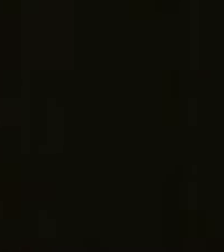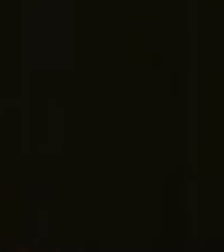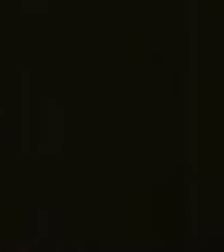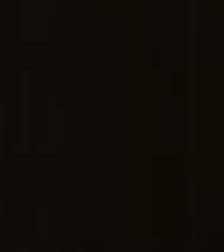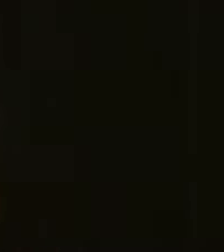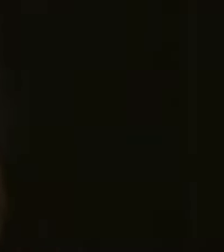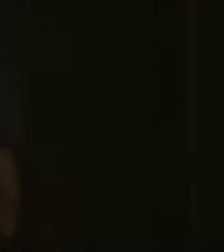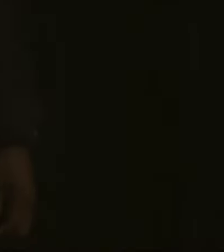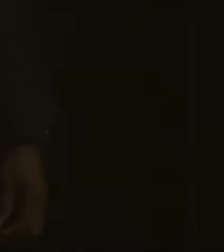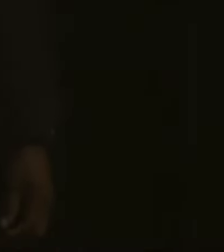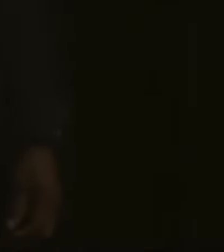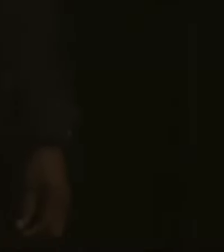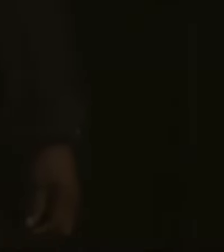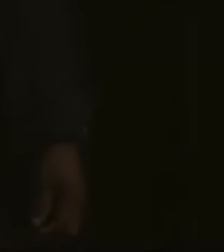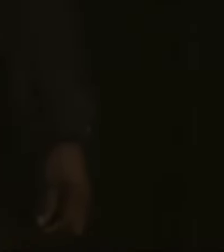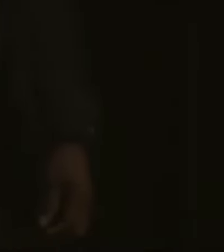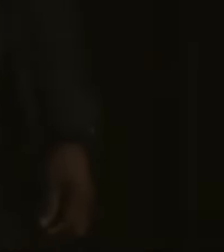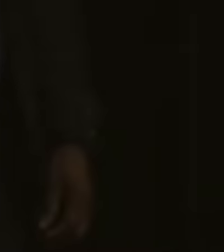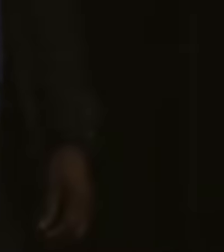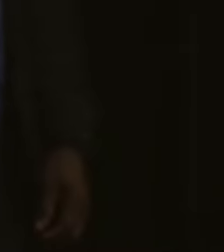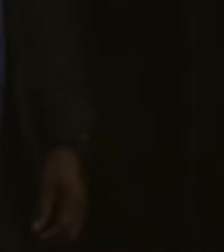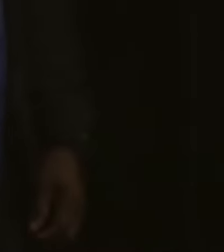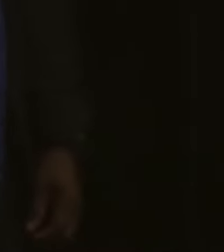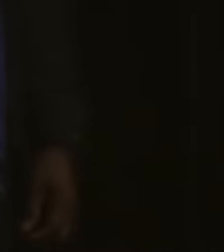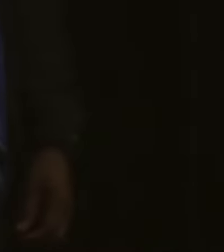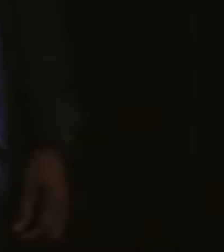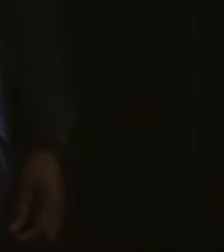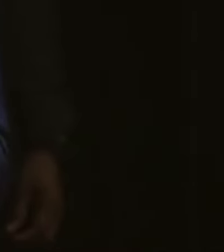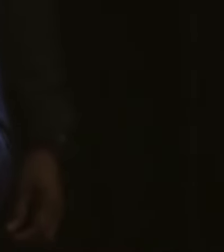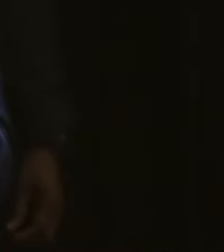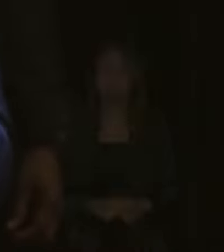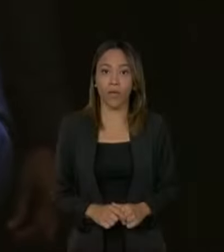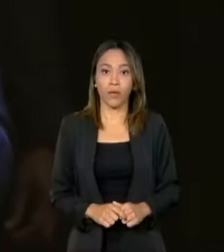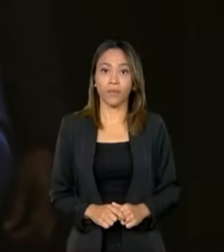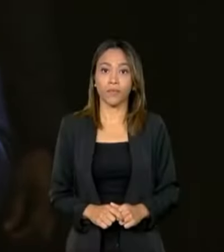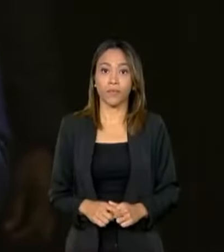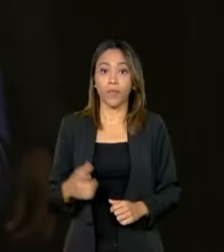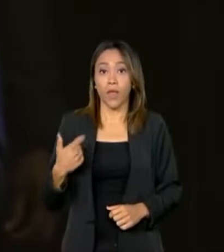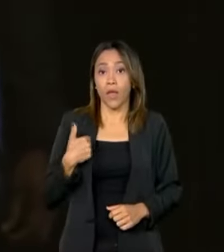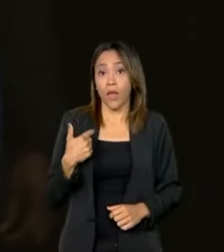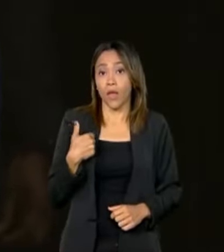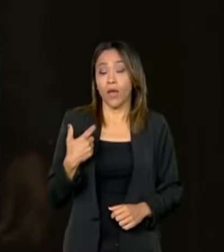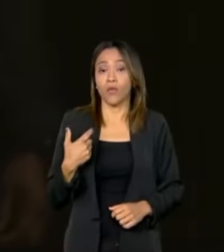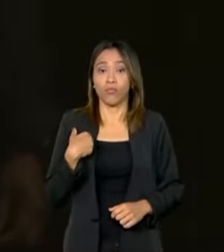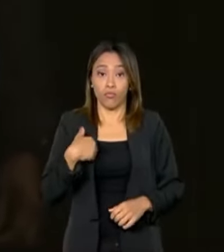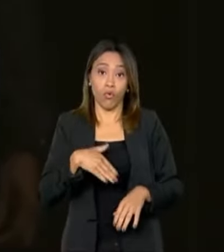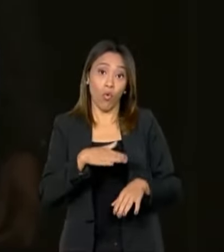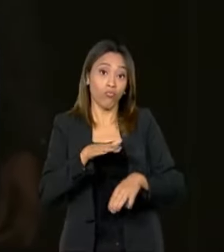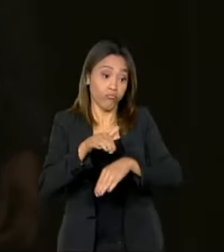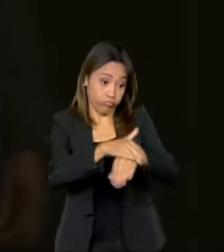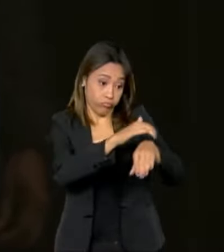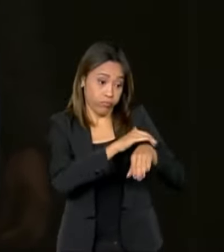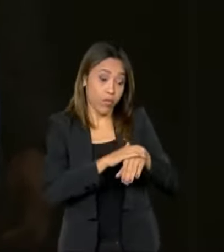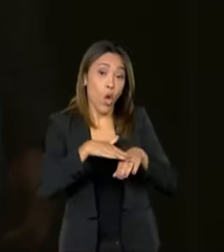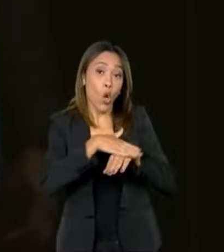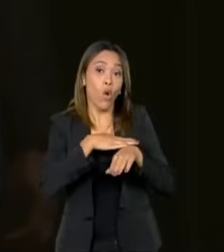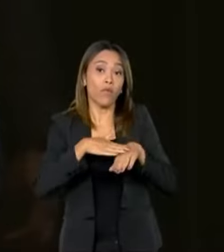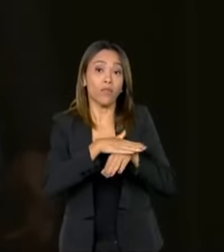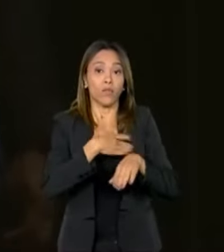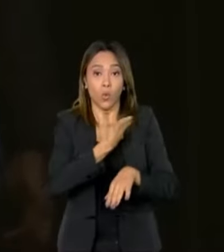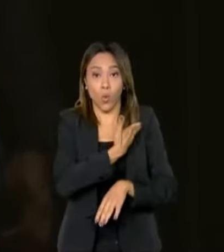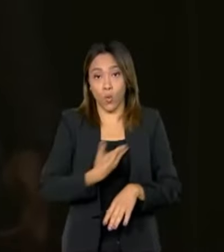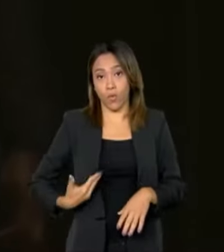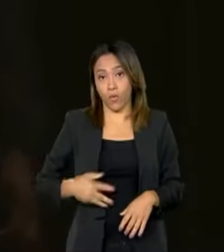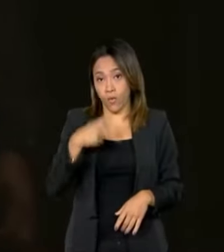nada. Eu não quero dividir, eu não estou fazendo reunião com o governador. Eu estou conversando com o governo do Estado, que foi